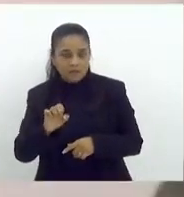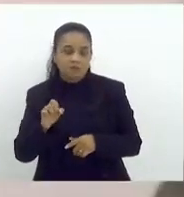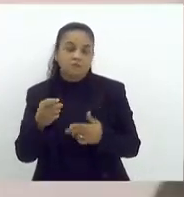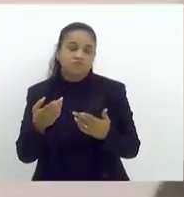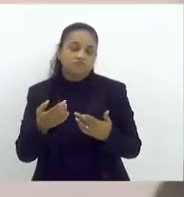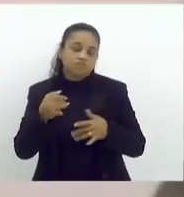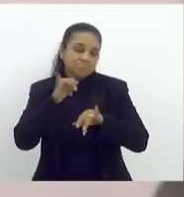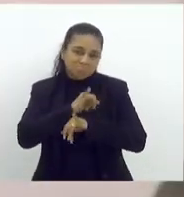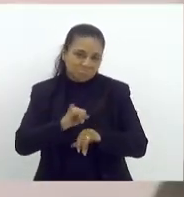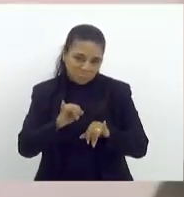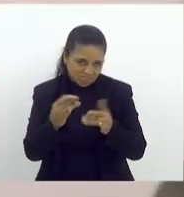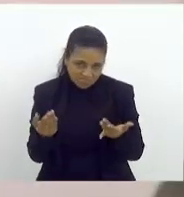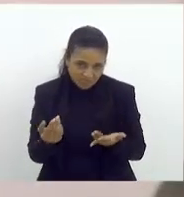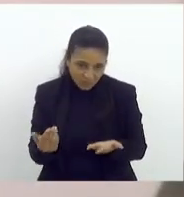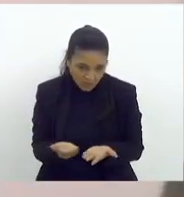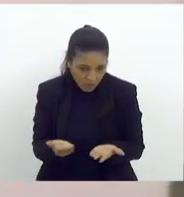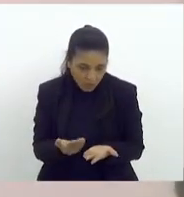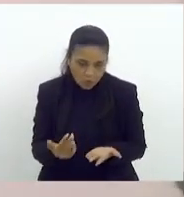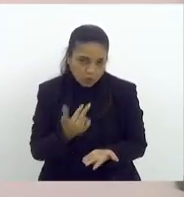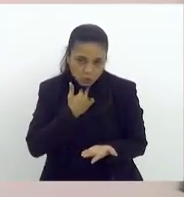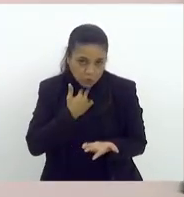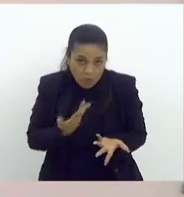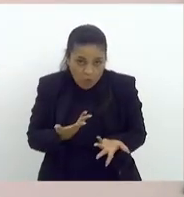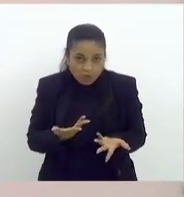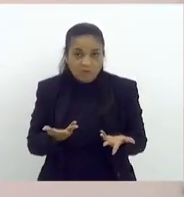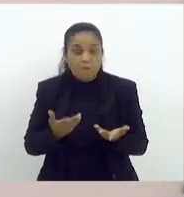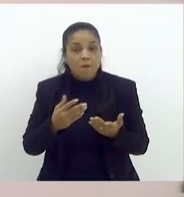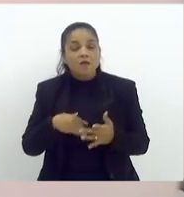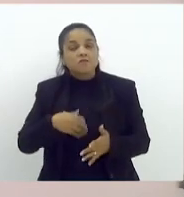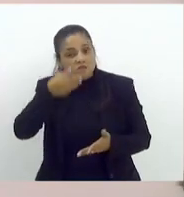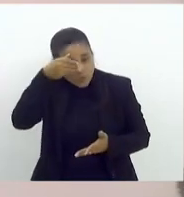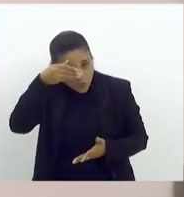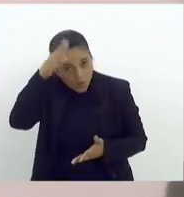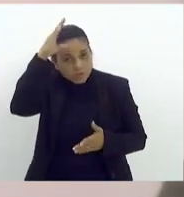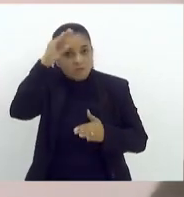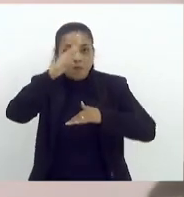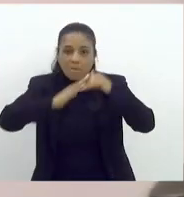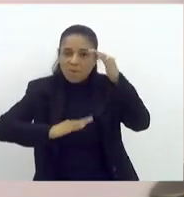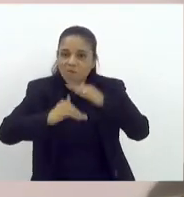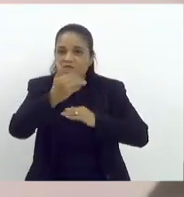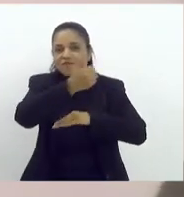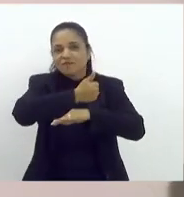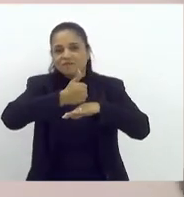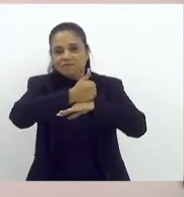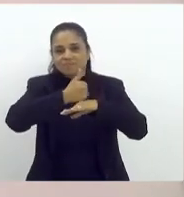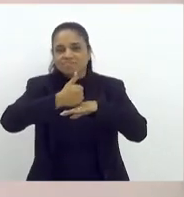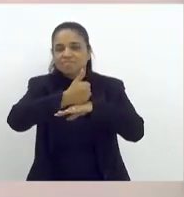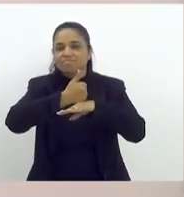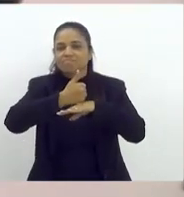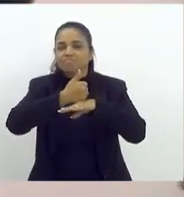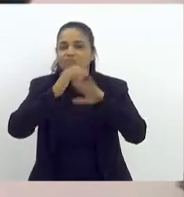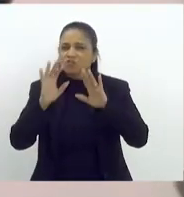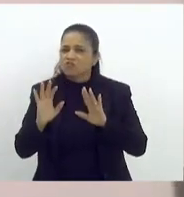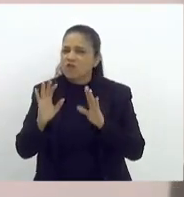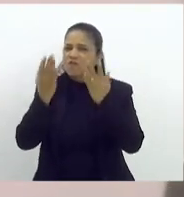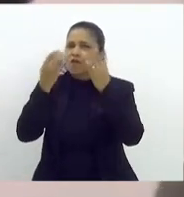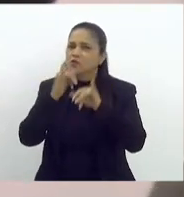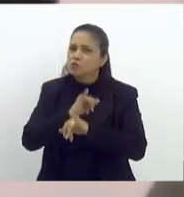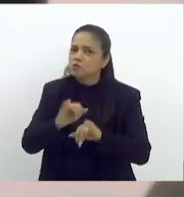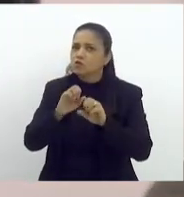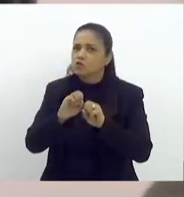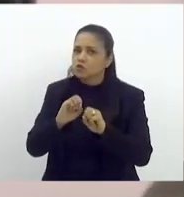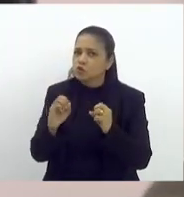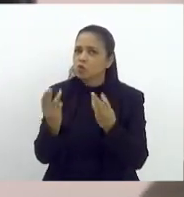é em relação ao hip hop a gente pensar também como conhecimento a profissionalização cara em relação a gente fala muito de evento show